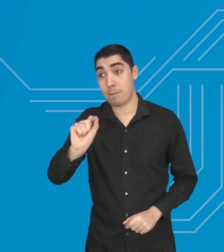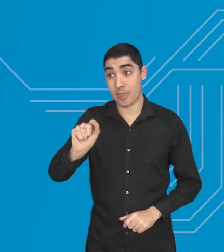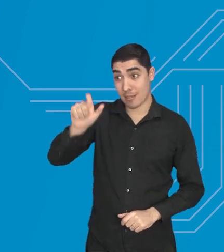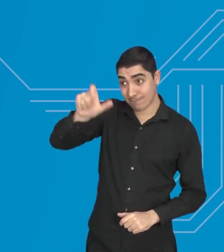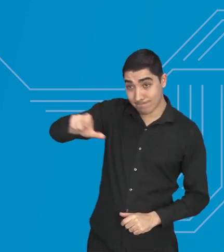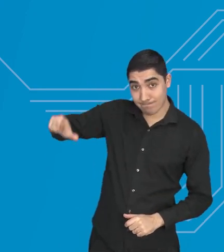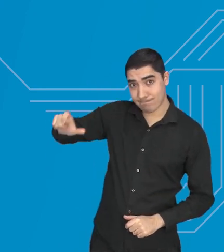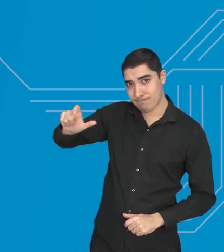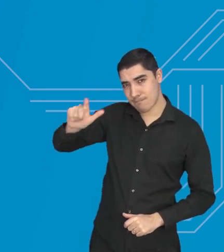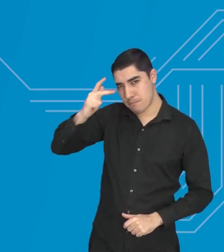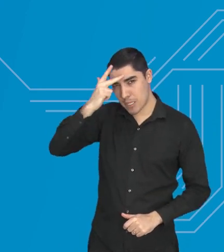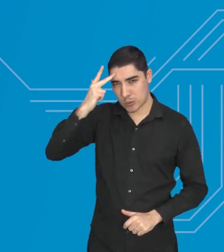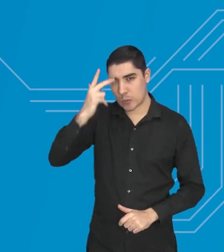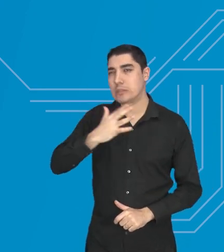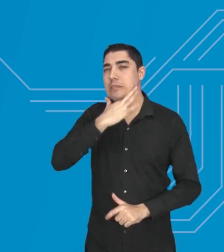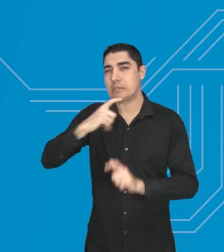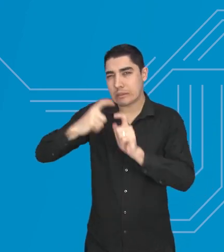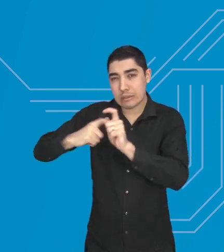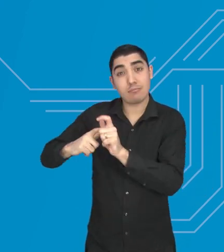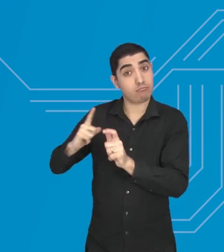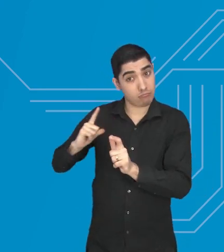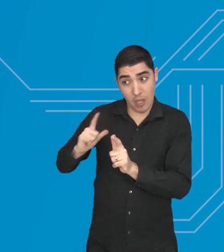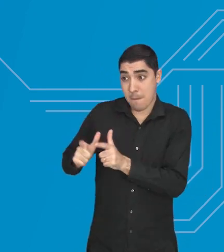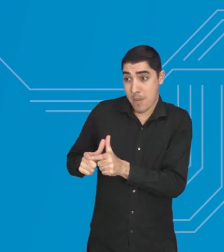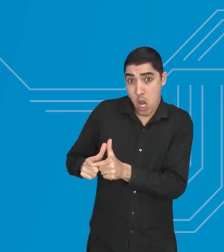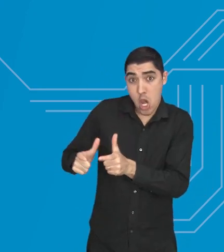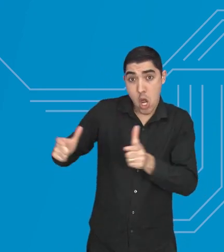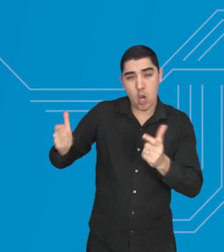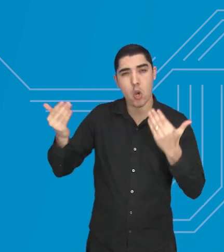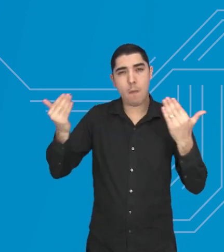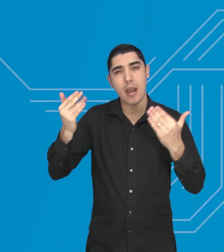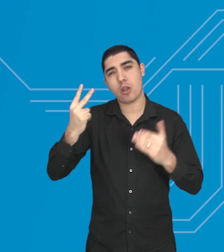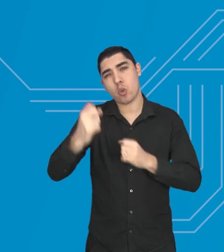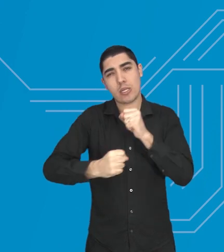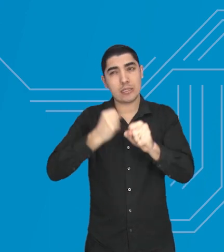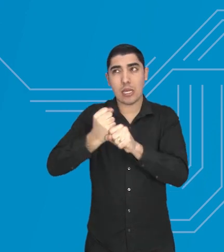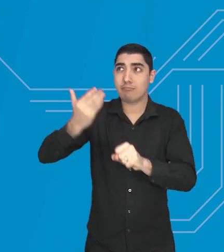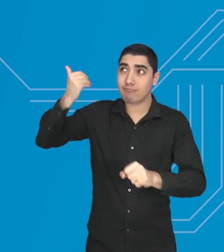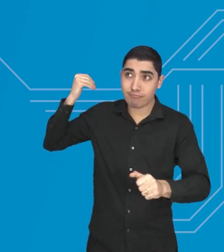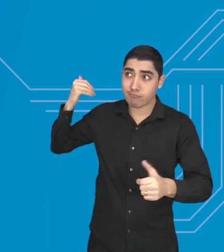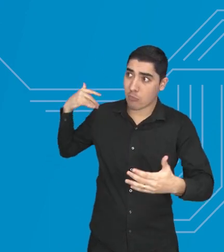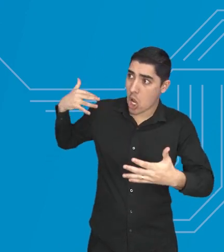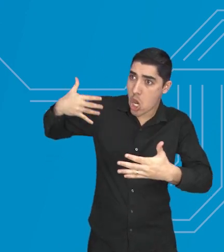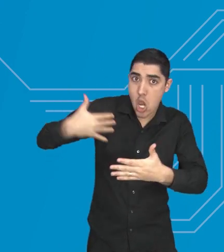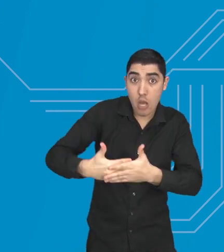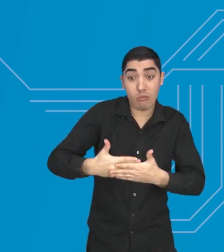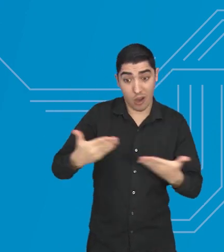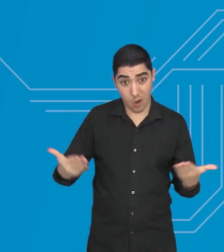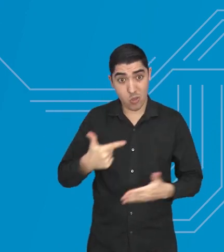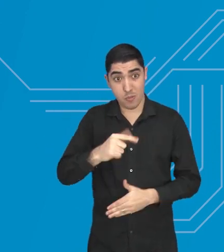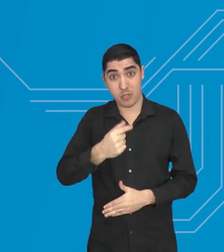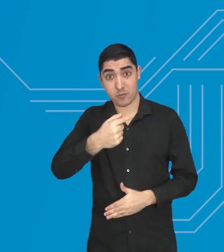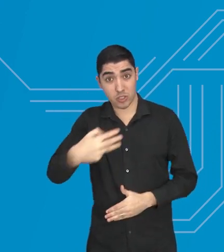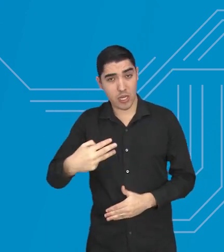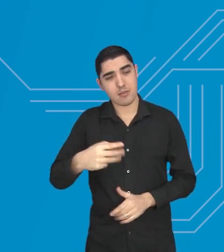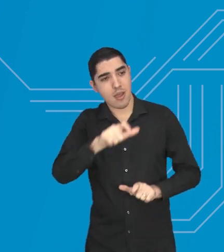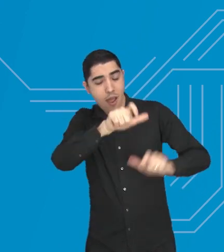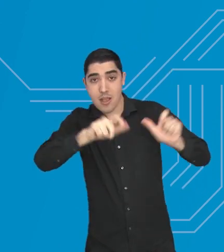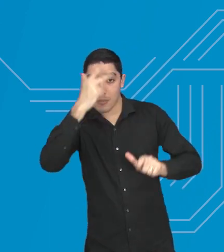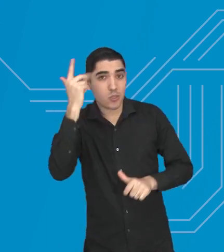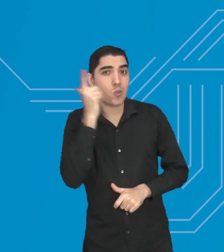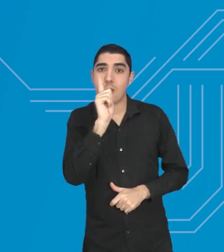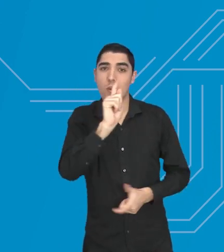de inadimplentes no Brasil é o maior dos últimos 2 anos. A gente está falando das pessoas que não conseguem pagar